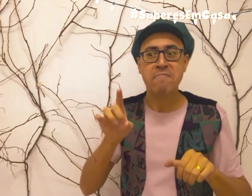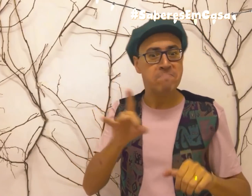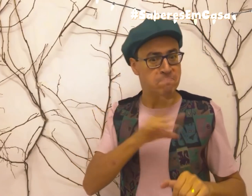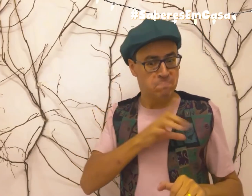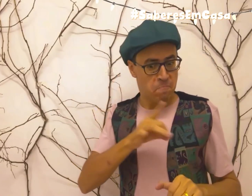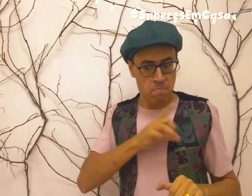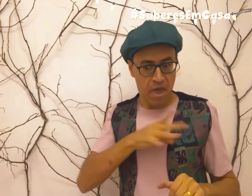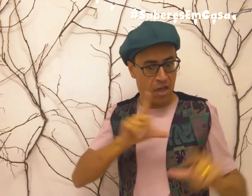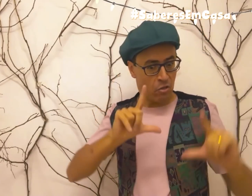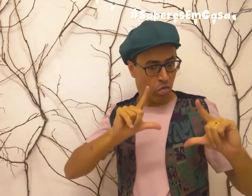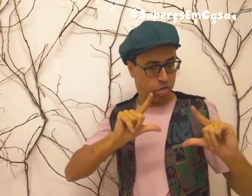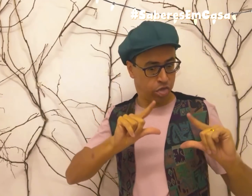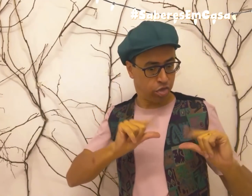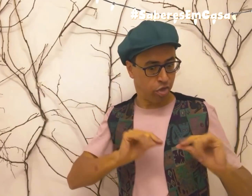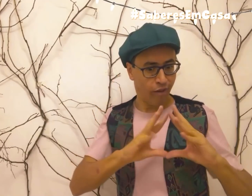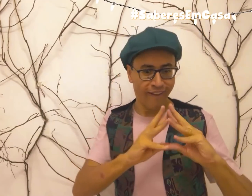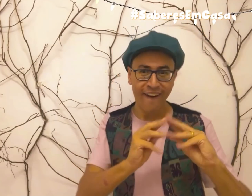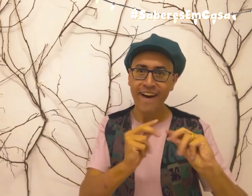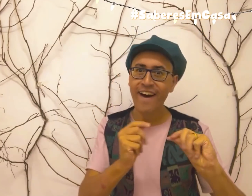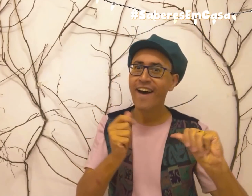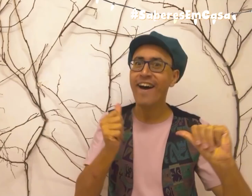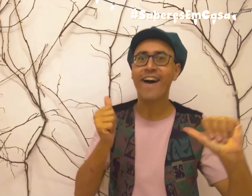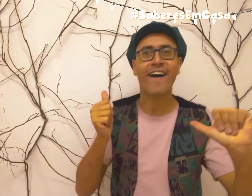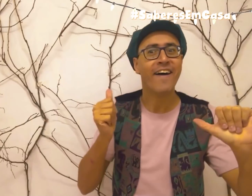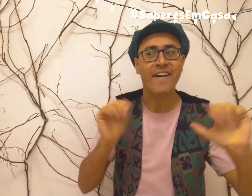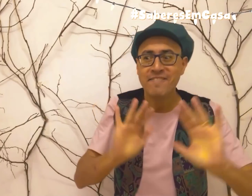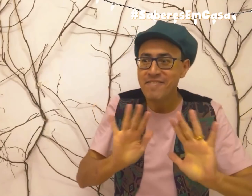Já não tinha mais medo,